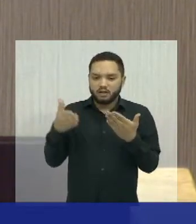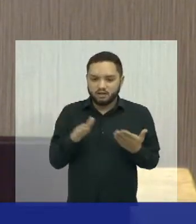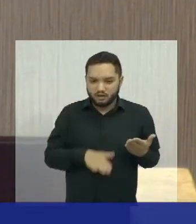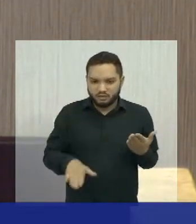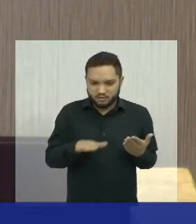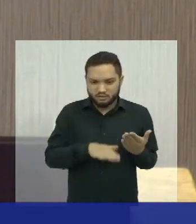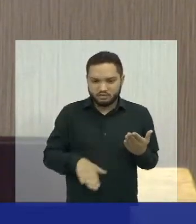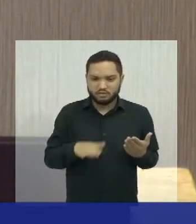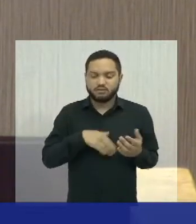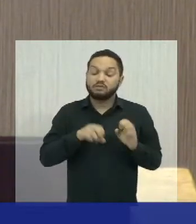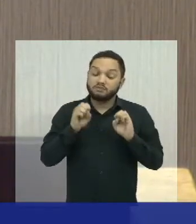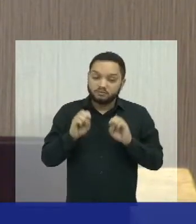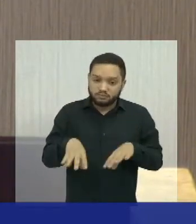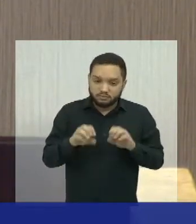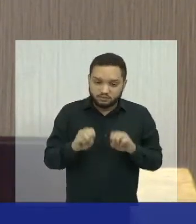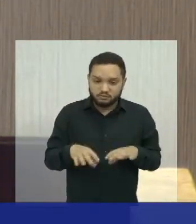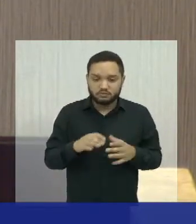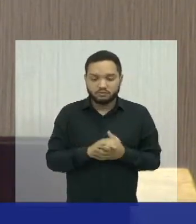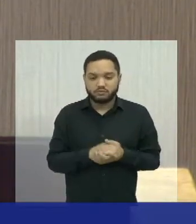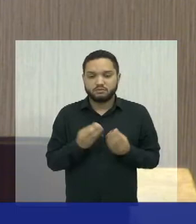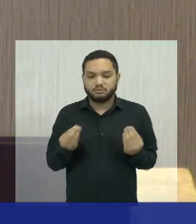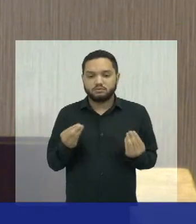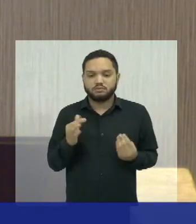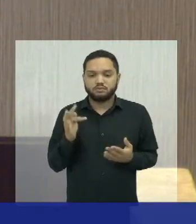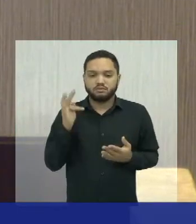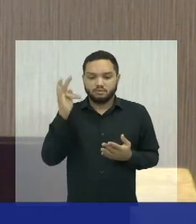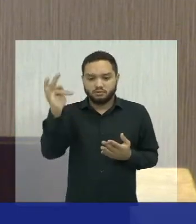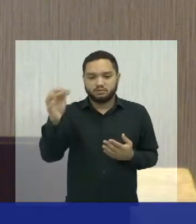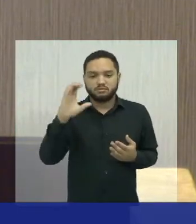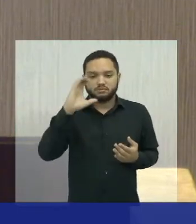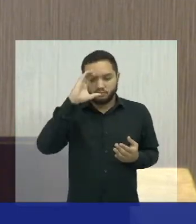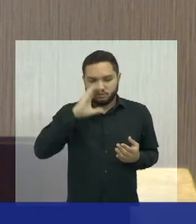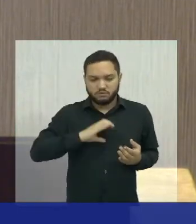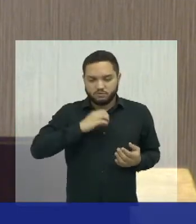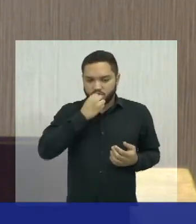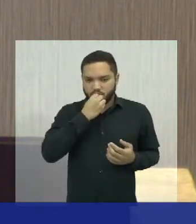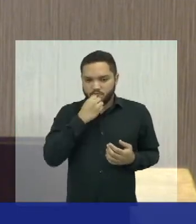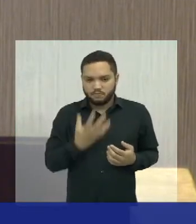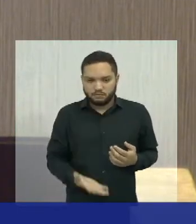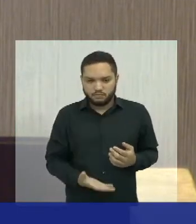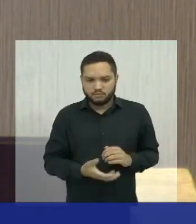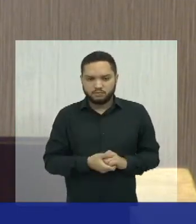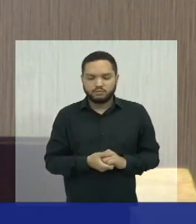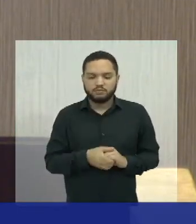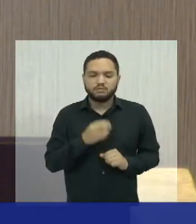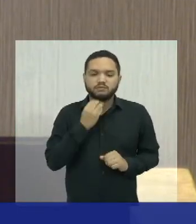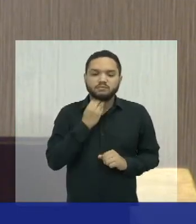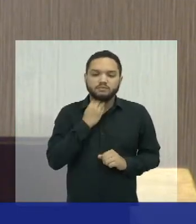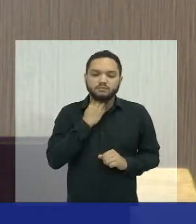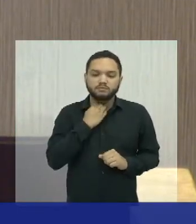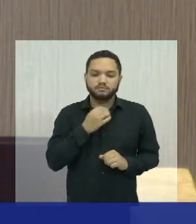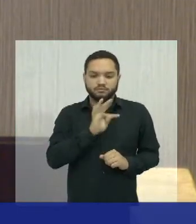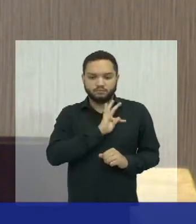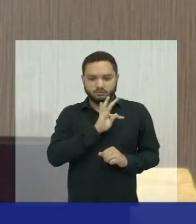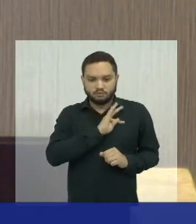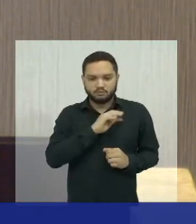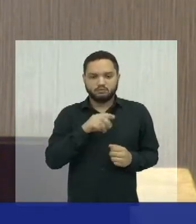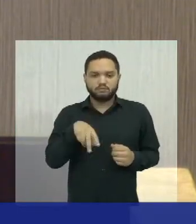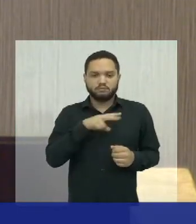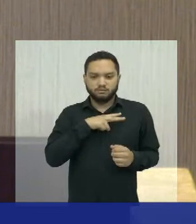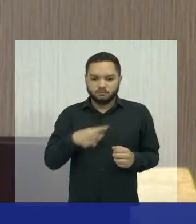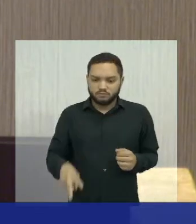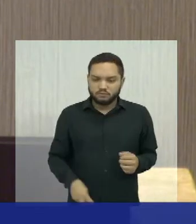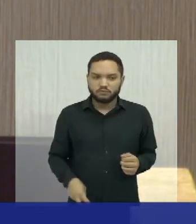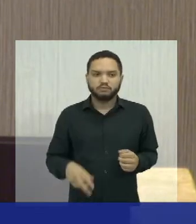crianças e ensinar, né, para que elas sejam cidadãos no futuro, certo? Sejam técnicos, sejam